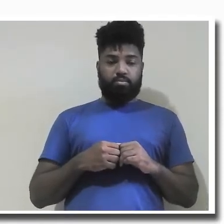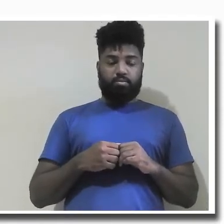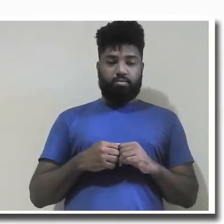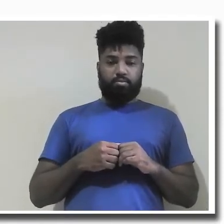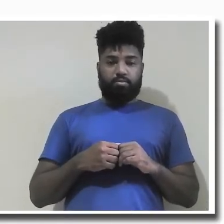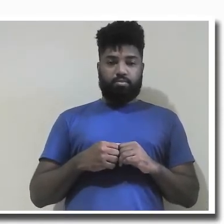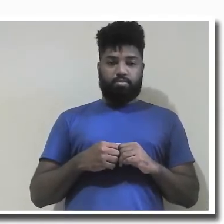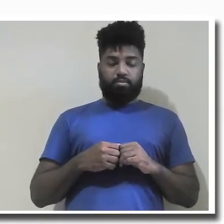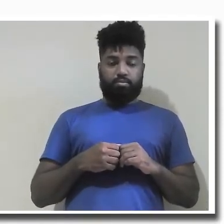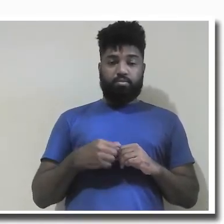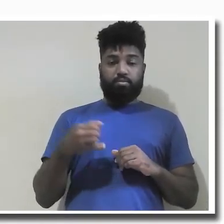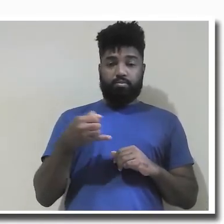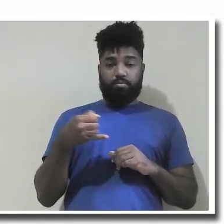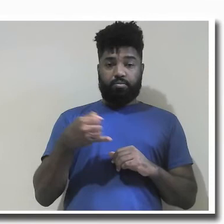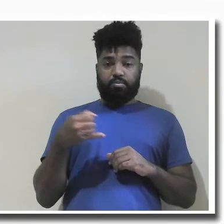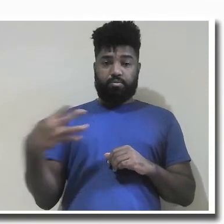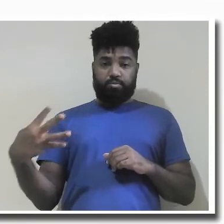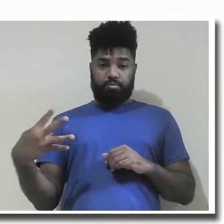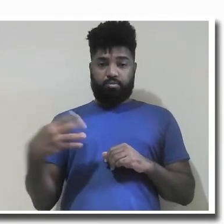menos 4.